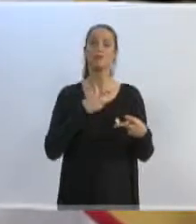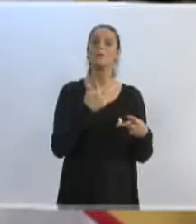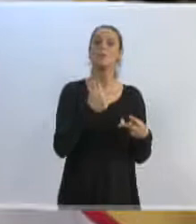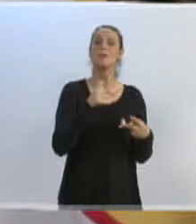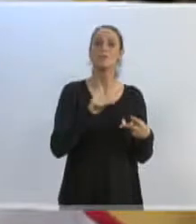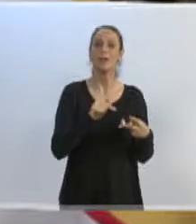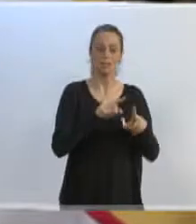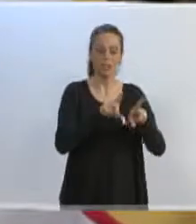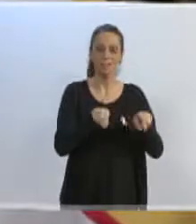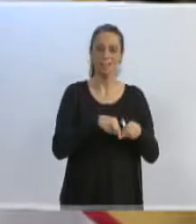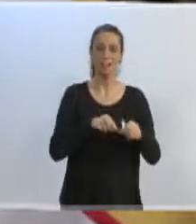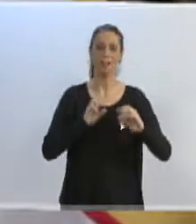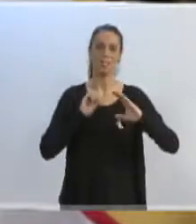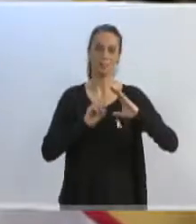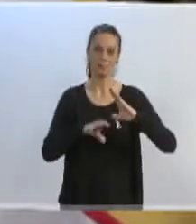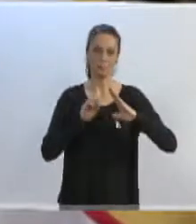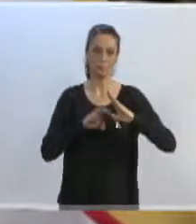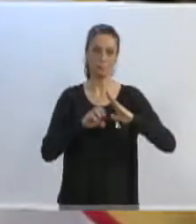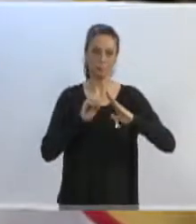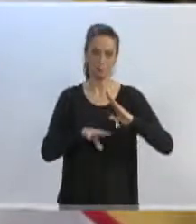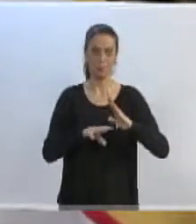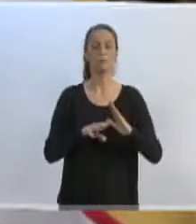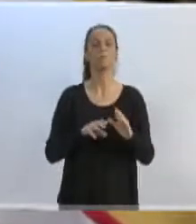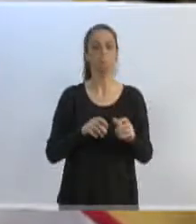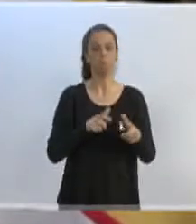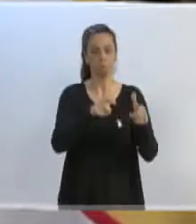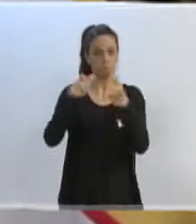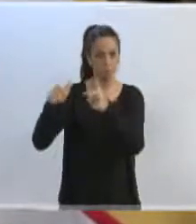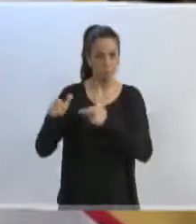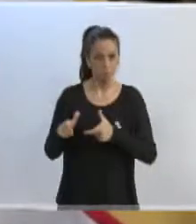27 salas de recursos multifuncionais